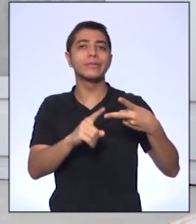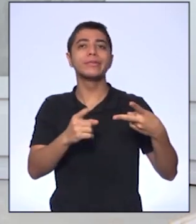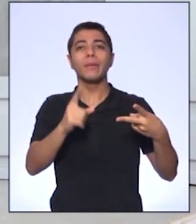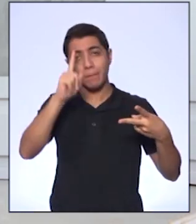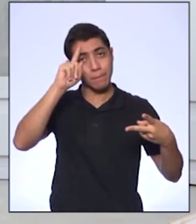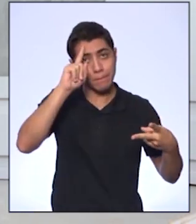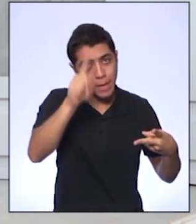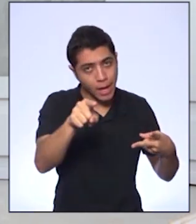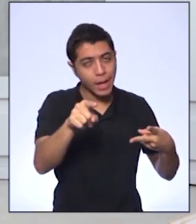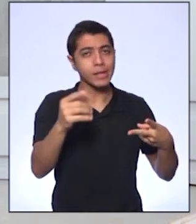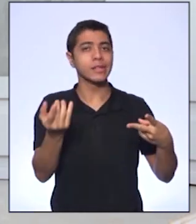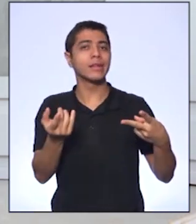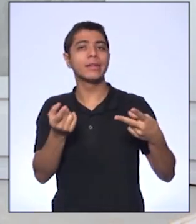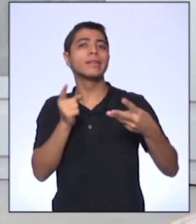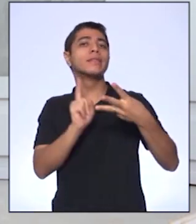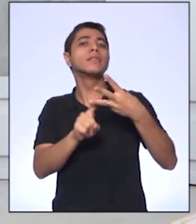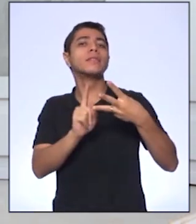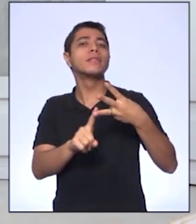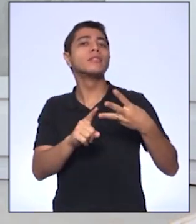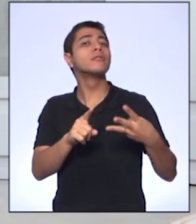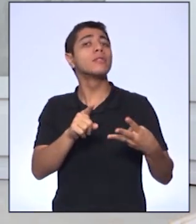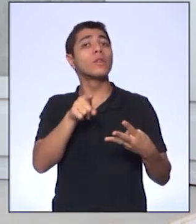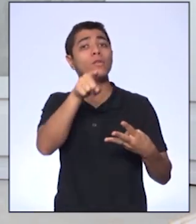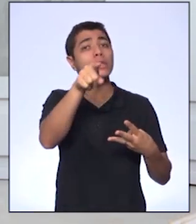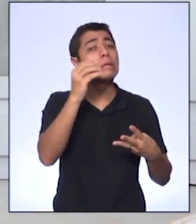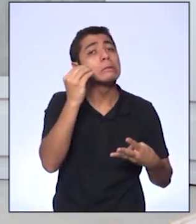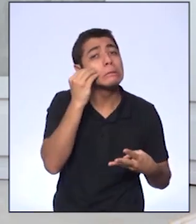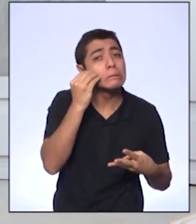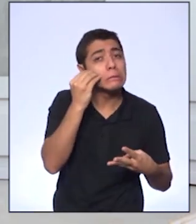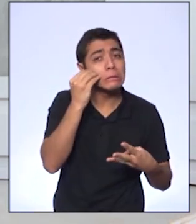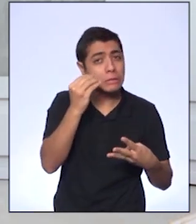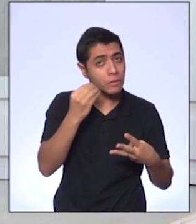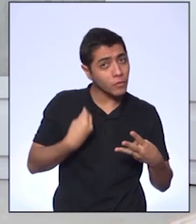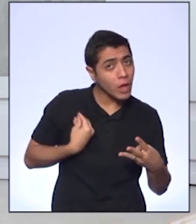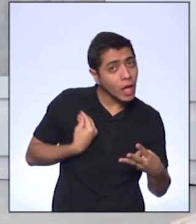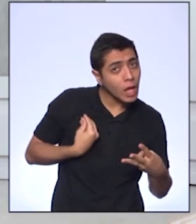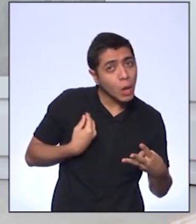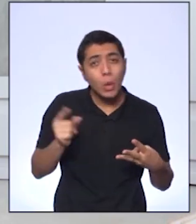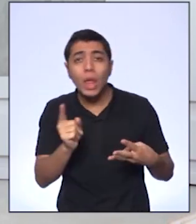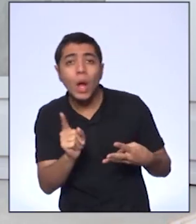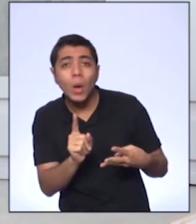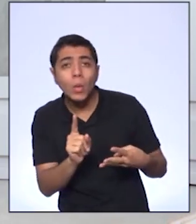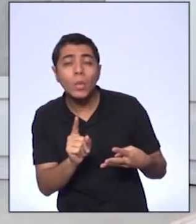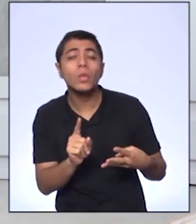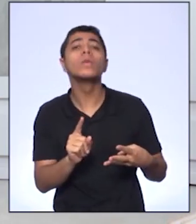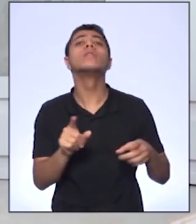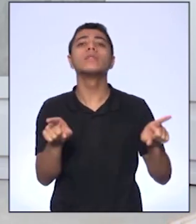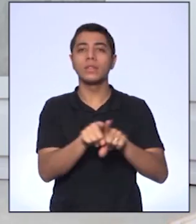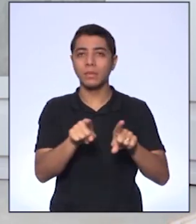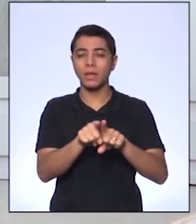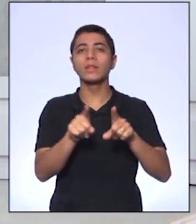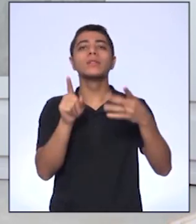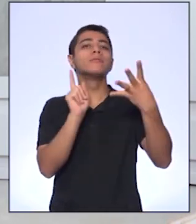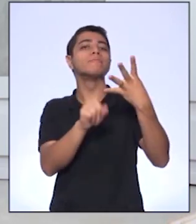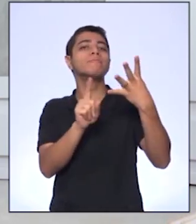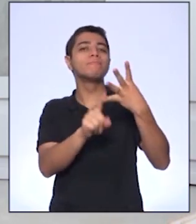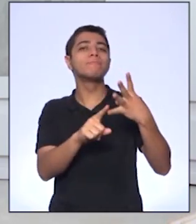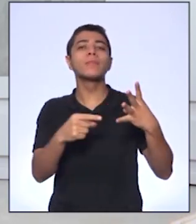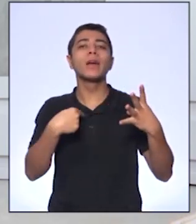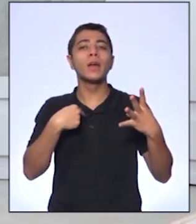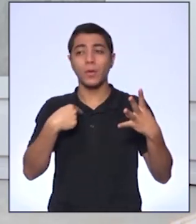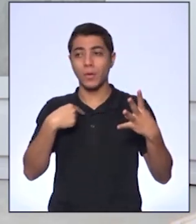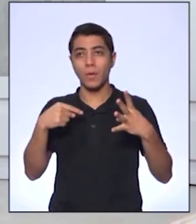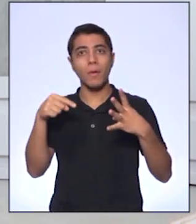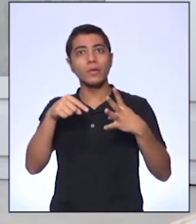posso mandar mensagem para que você teste se você está me ouvindo ou não, eu posso mandar mensagem para falar da